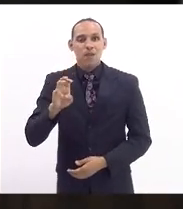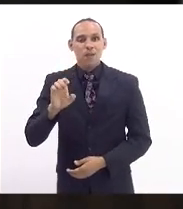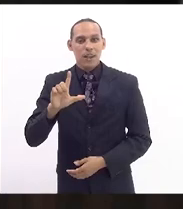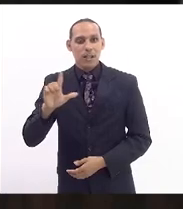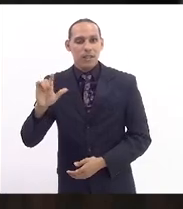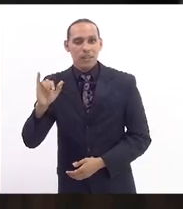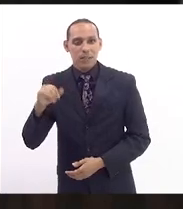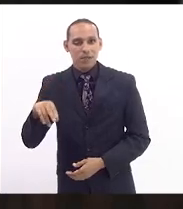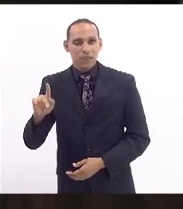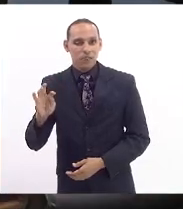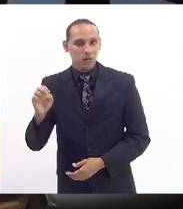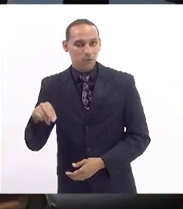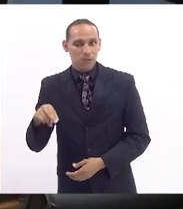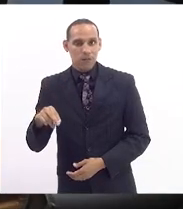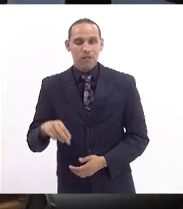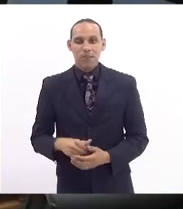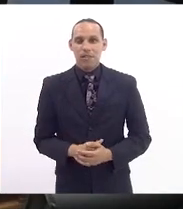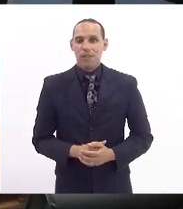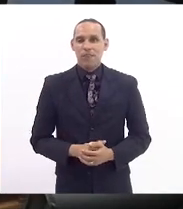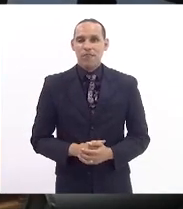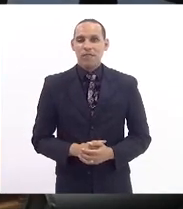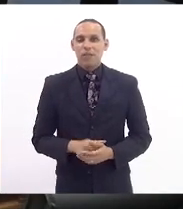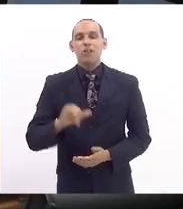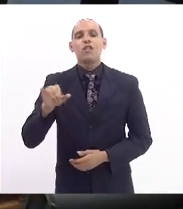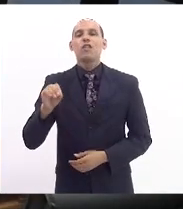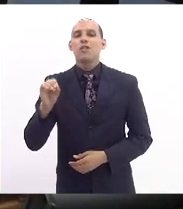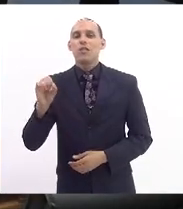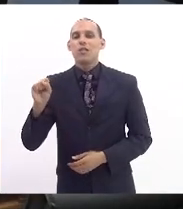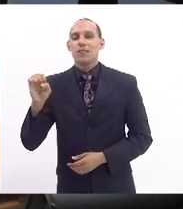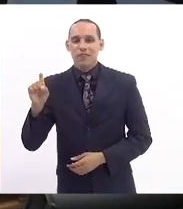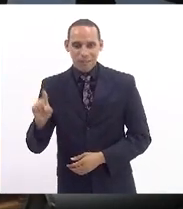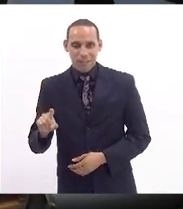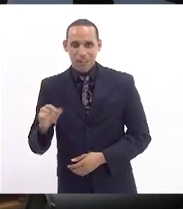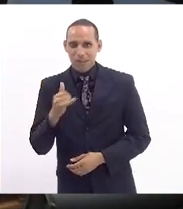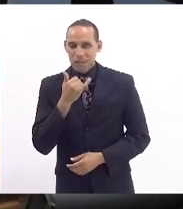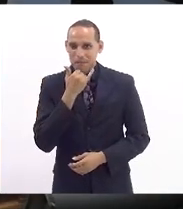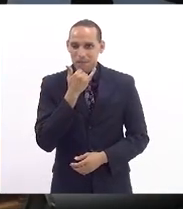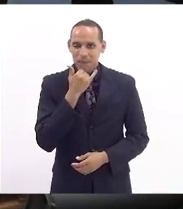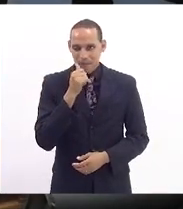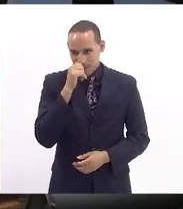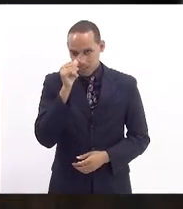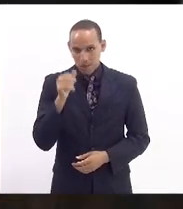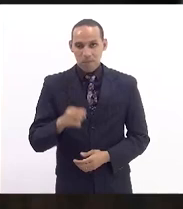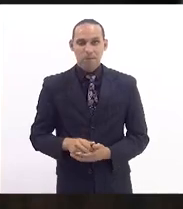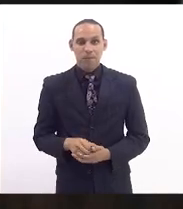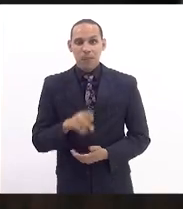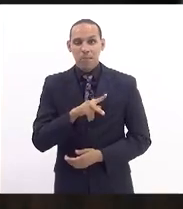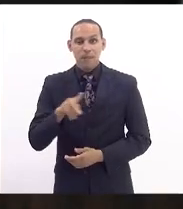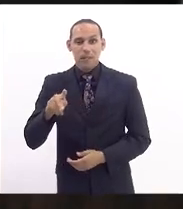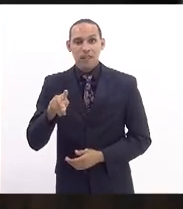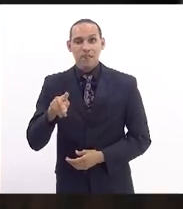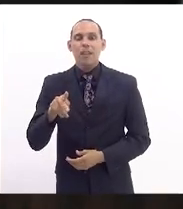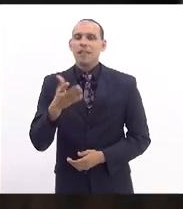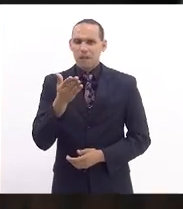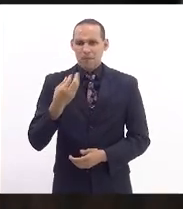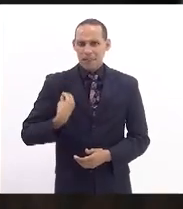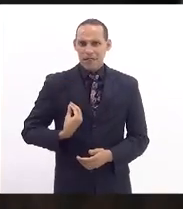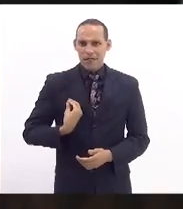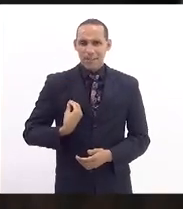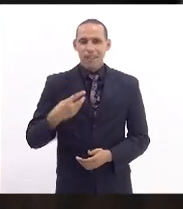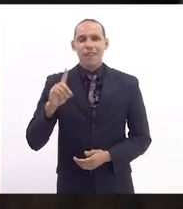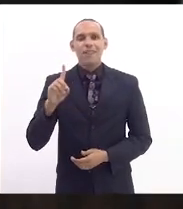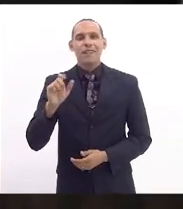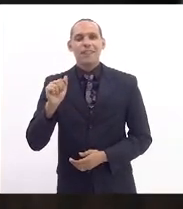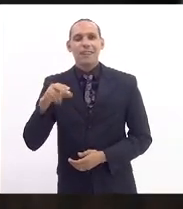Dias a Edson José perdão presidência designá-la não tô aqui de